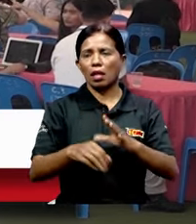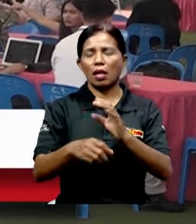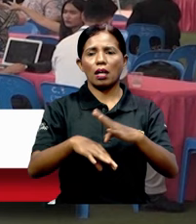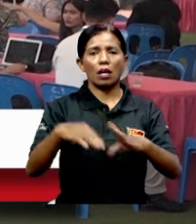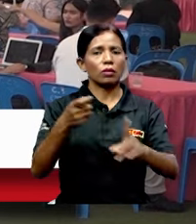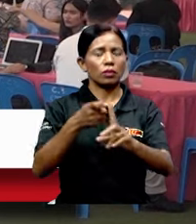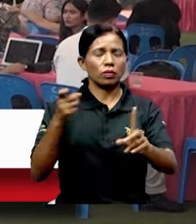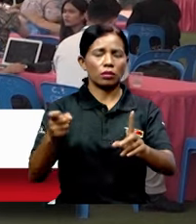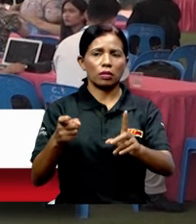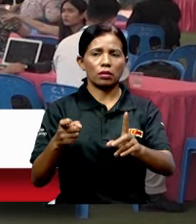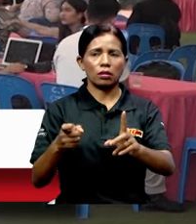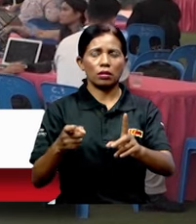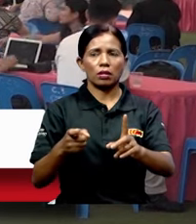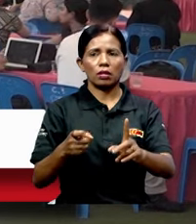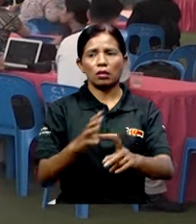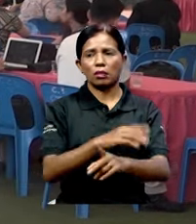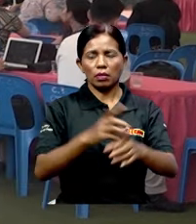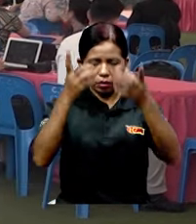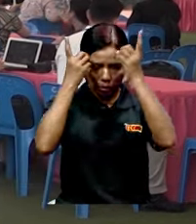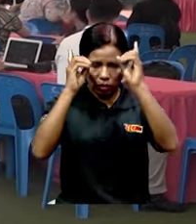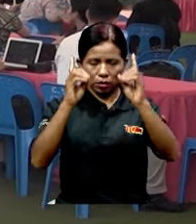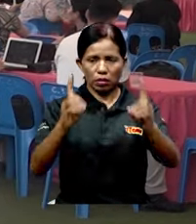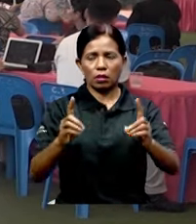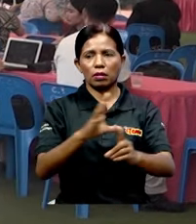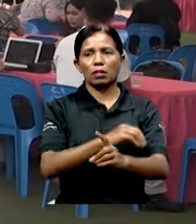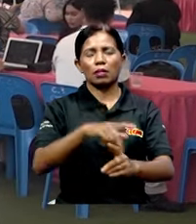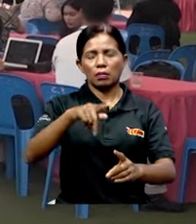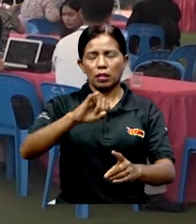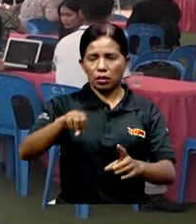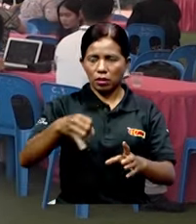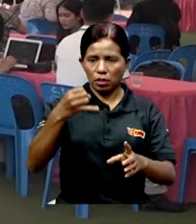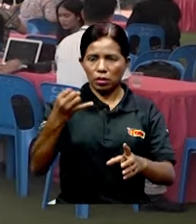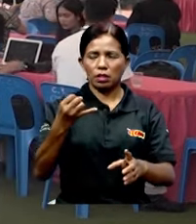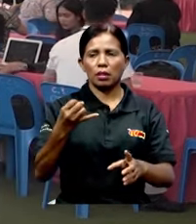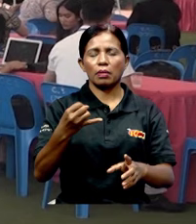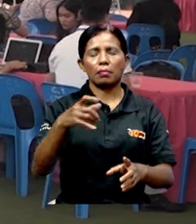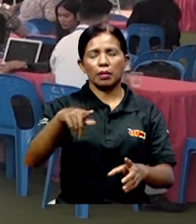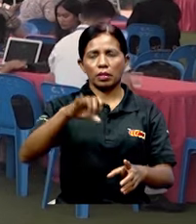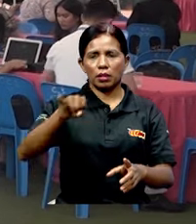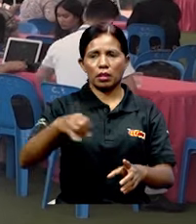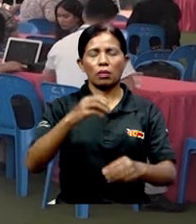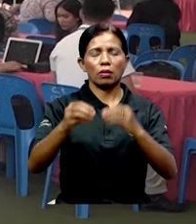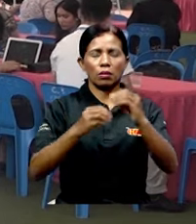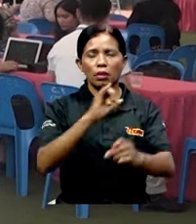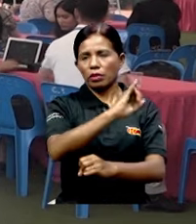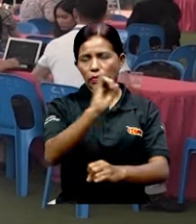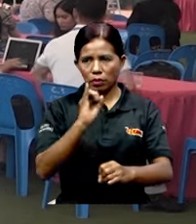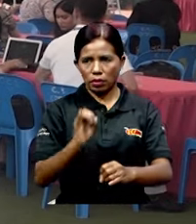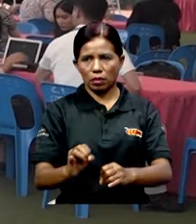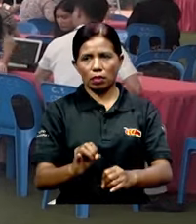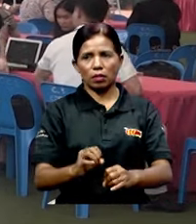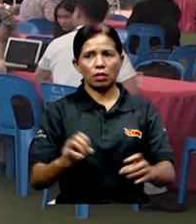considerou que a decisão da parte da Procuradoria-Geral da República de colocá-lo sob investigação que não